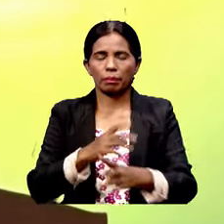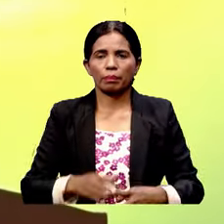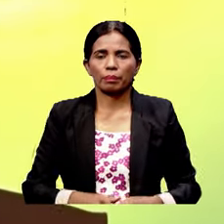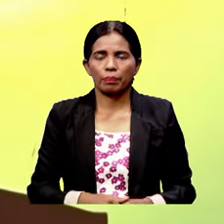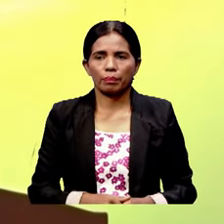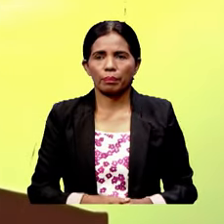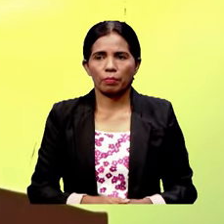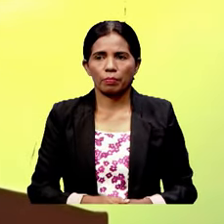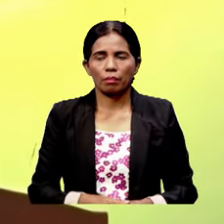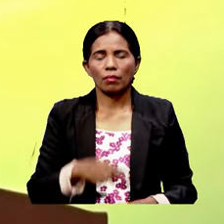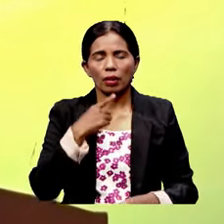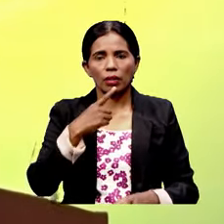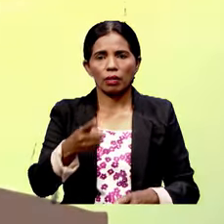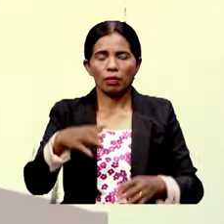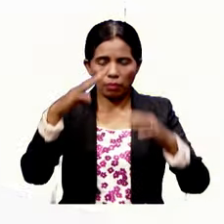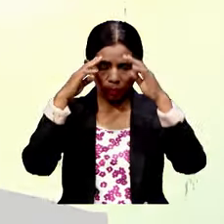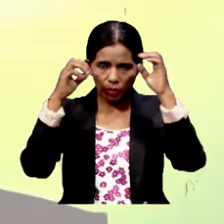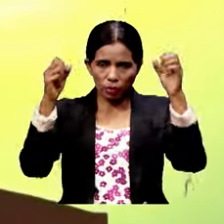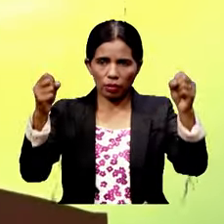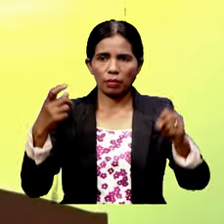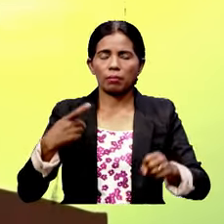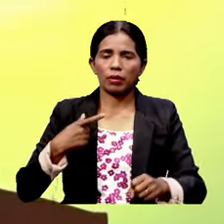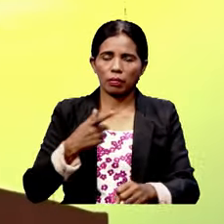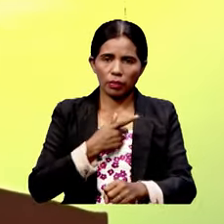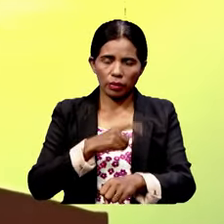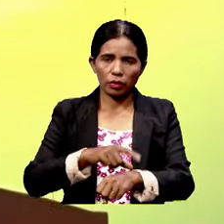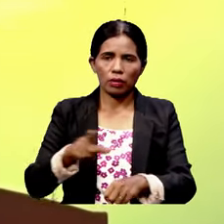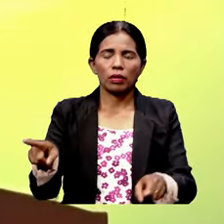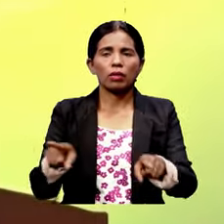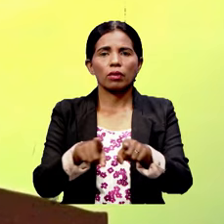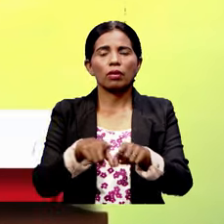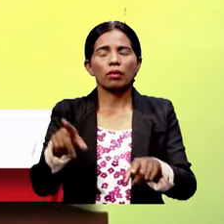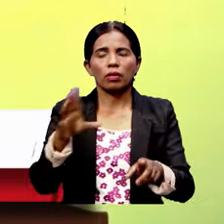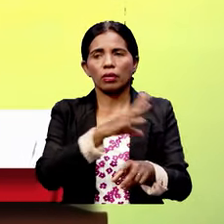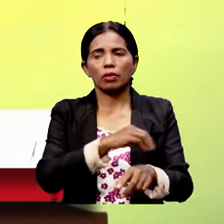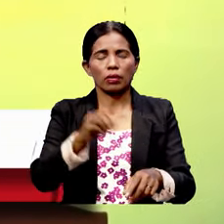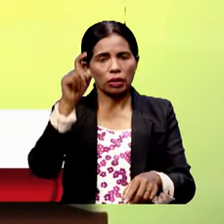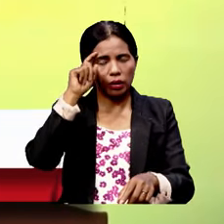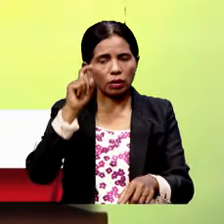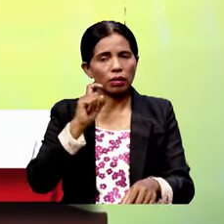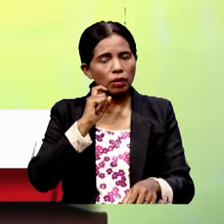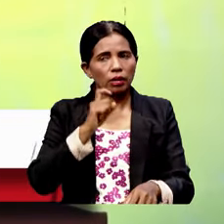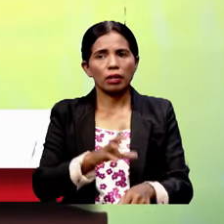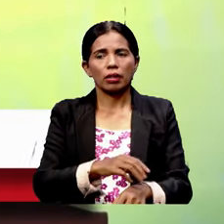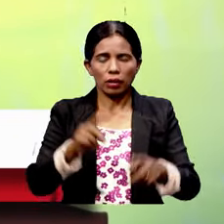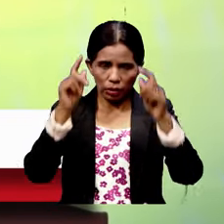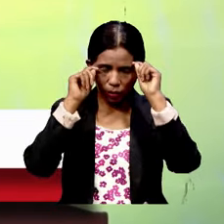Relatava presidente do Parlamento no Mosba Mombó, Cata